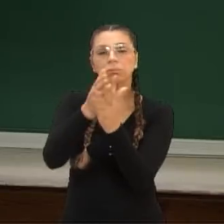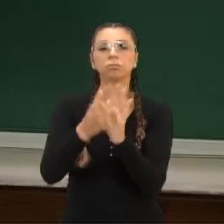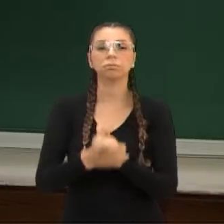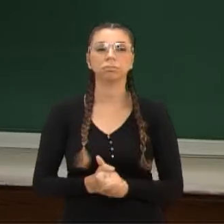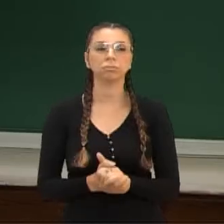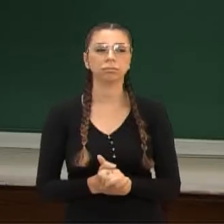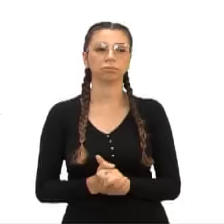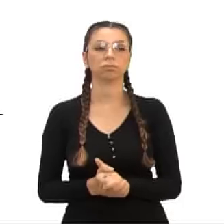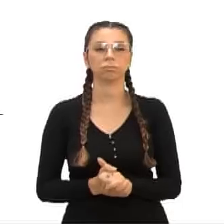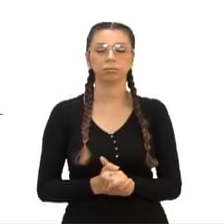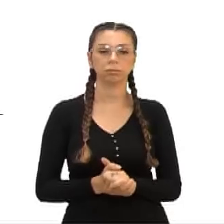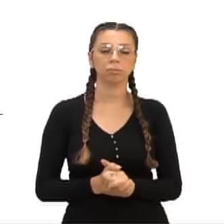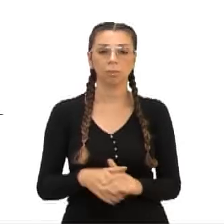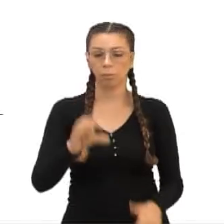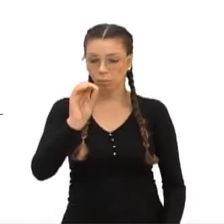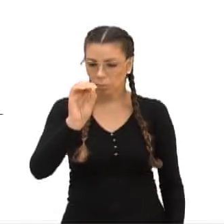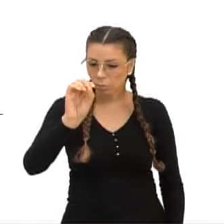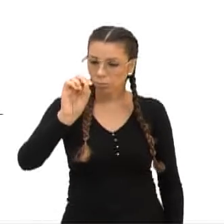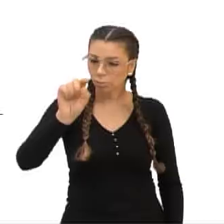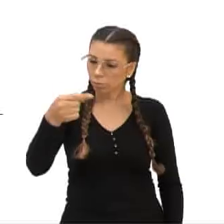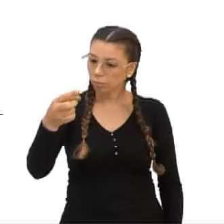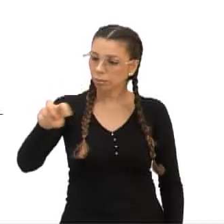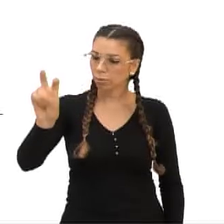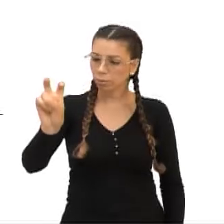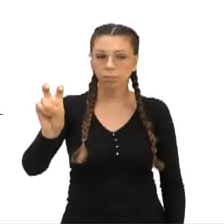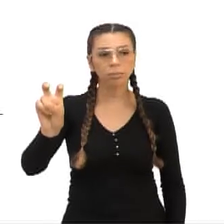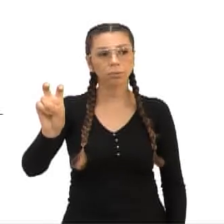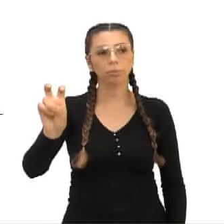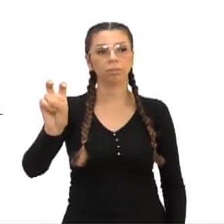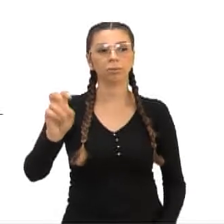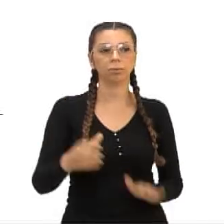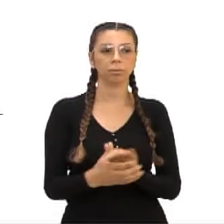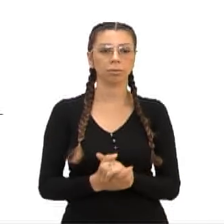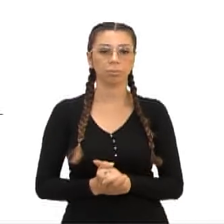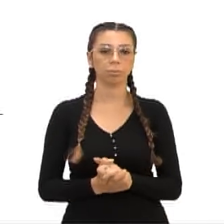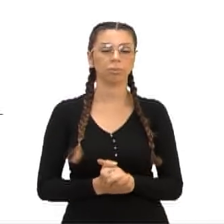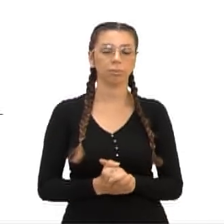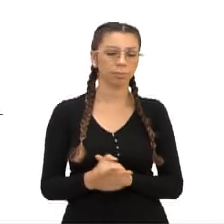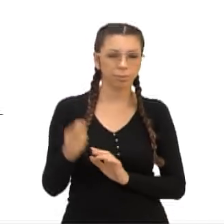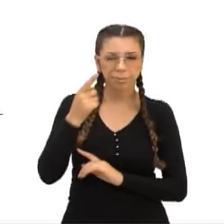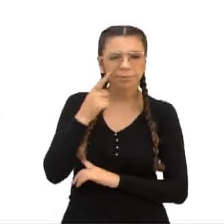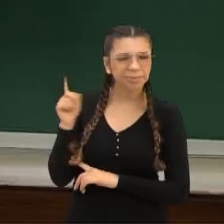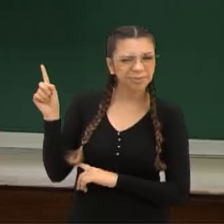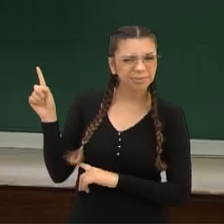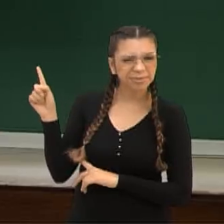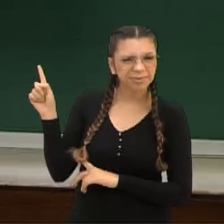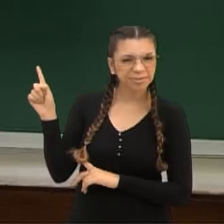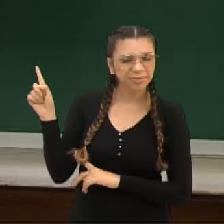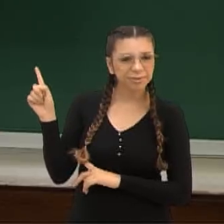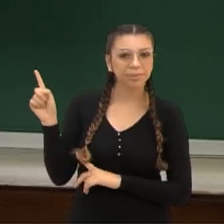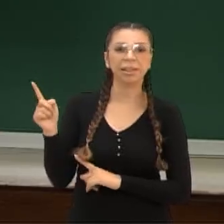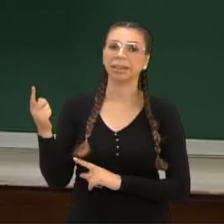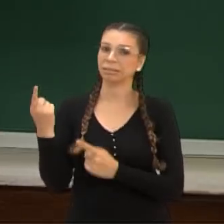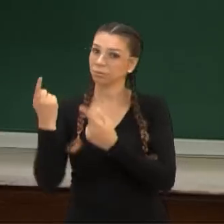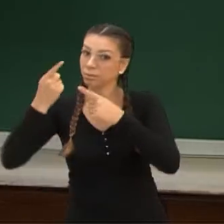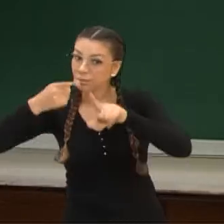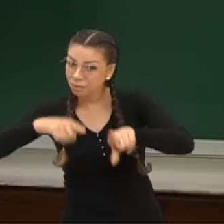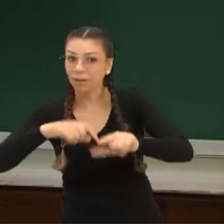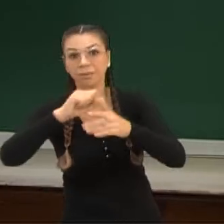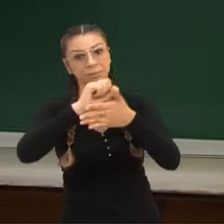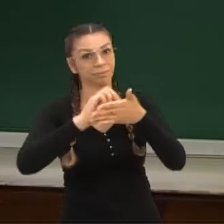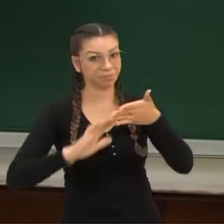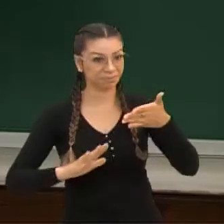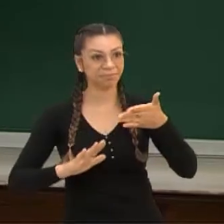Metade, 0,5. Então, aqui eu tenho o ponto 0,25 e 0,5. Foi um desafio esse exercício,